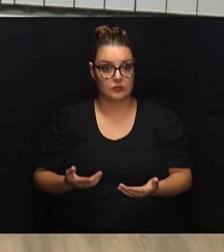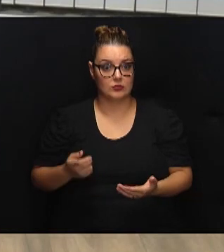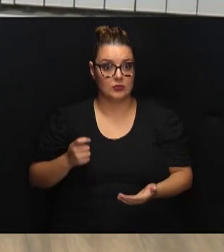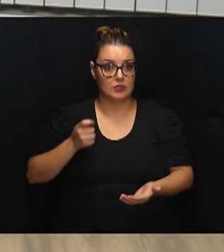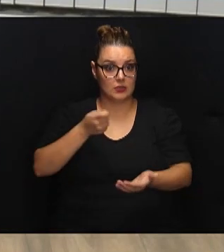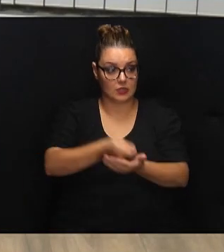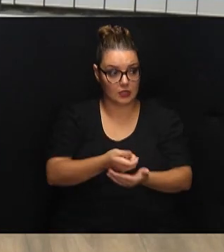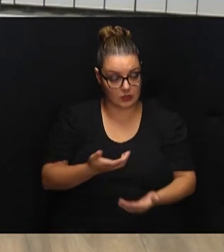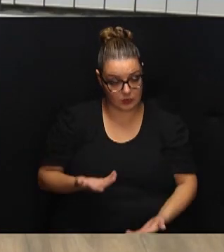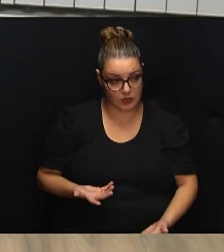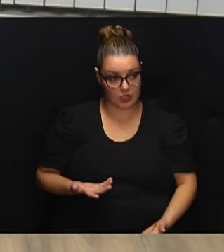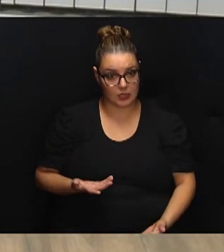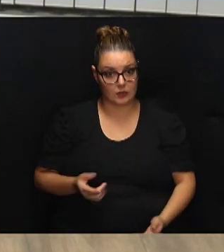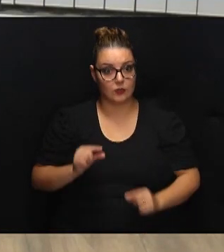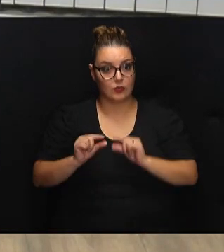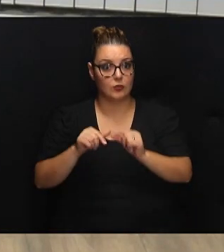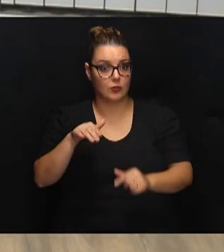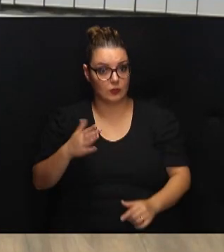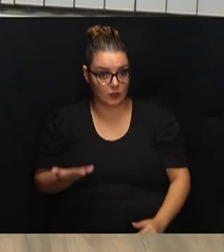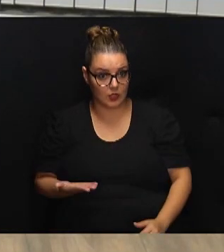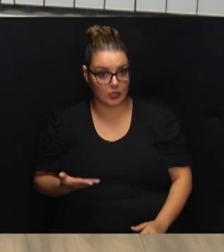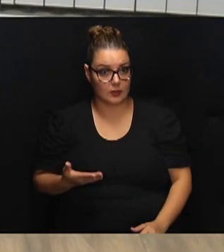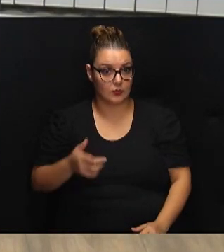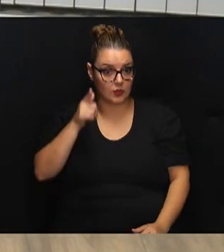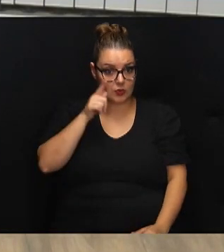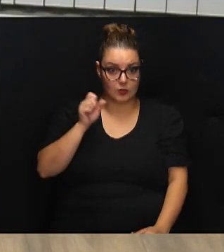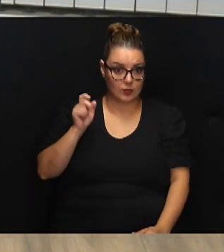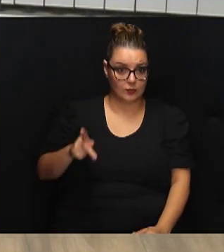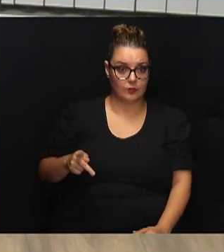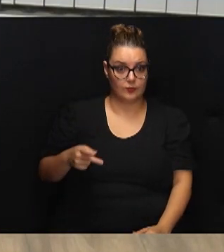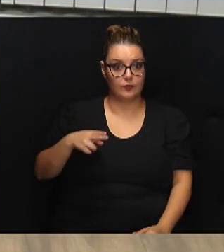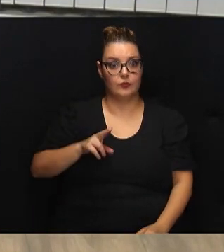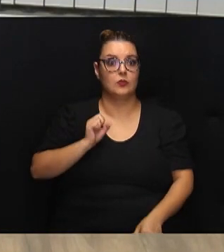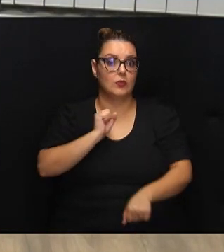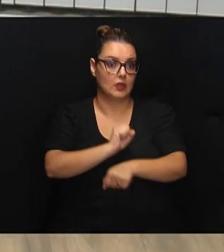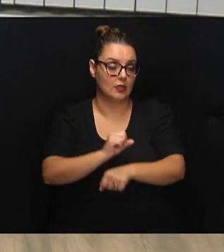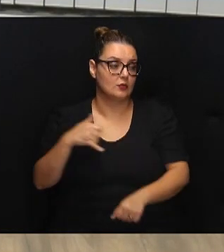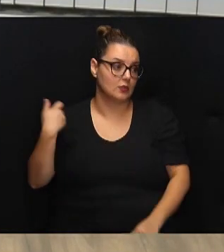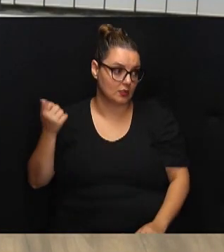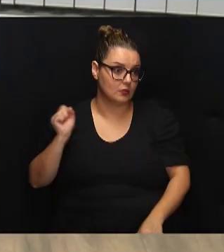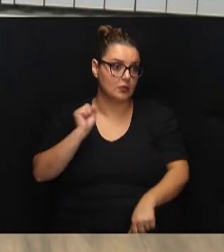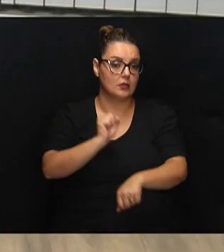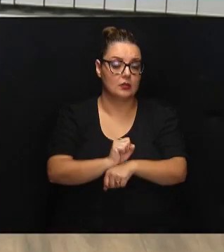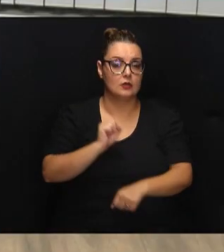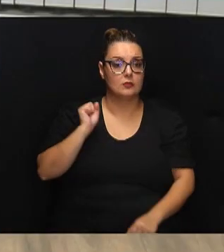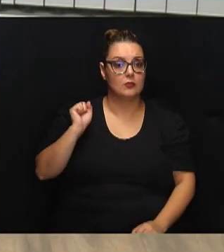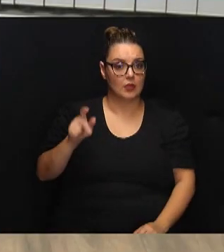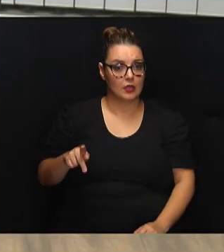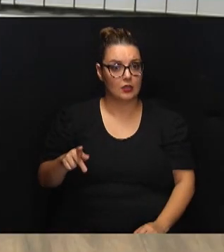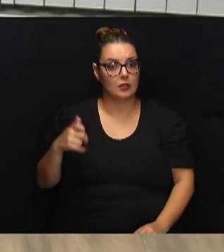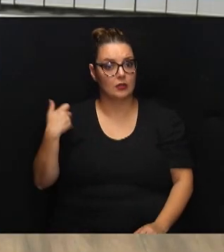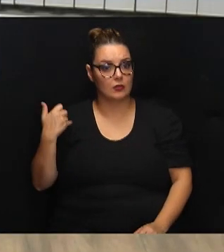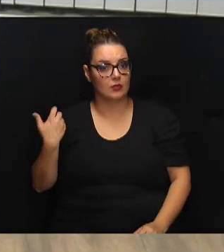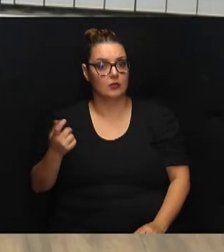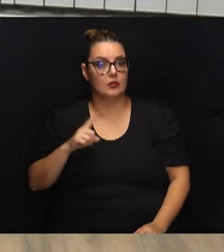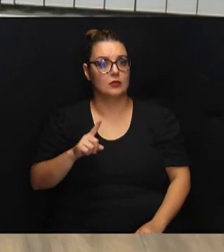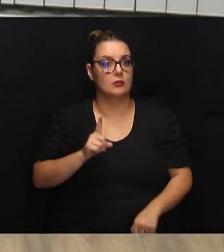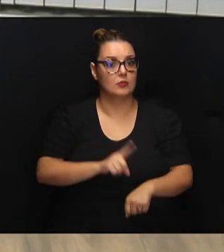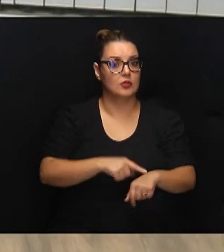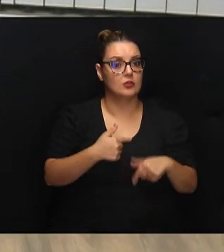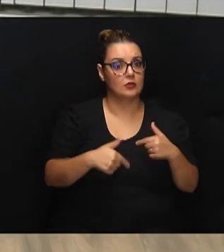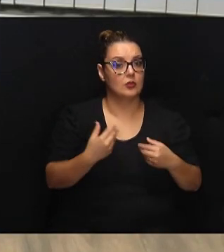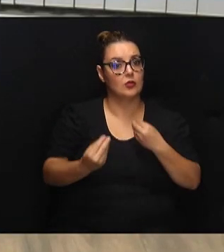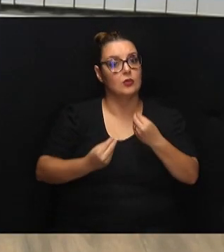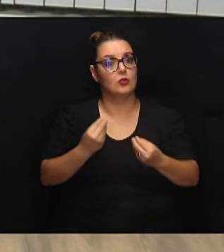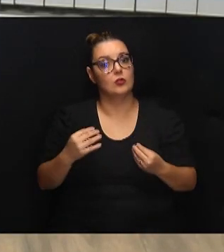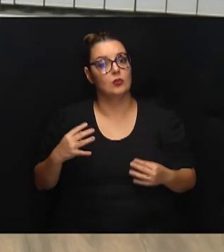contribuir, né, um pouco mais para poder se aposentar? Ou então vai ter que esperar a idade para se aposentar aí pela idade, não pelo tempo de serviço? Como é que